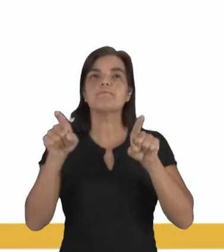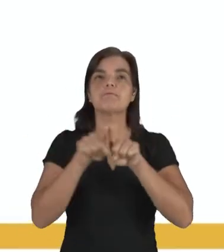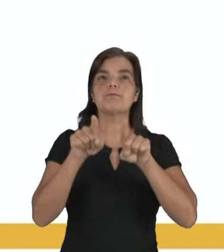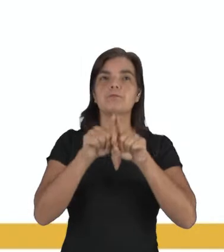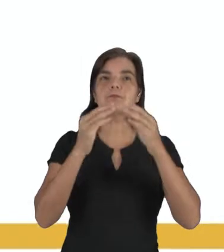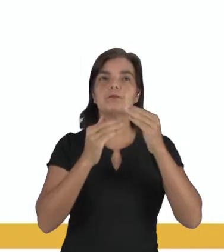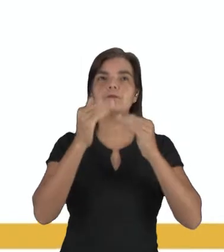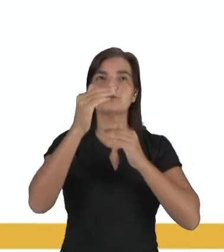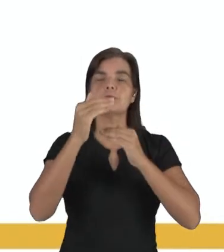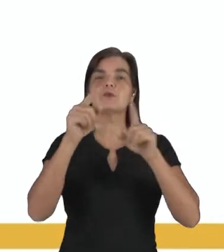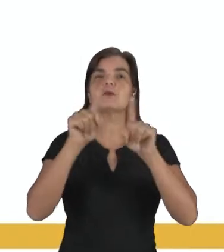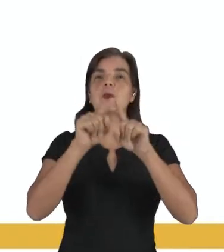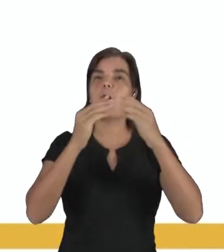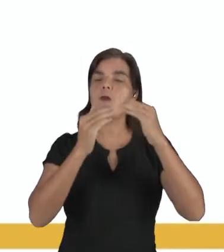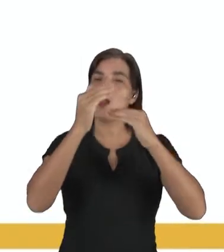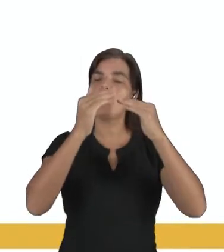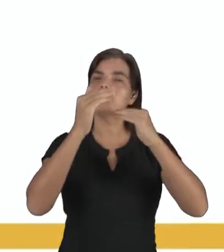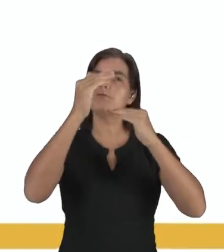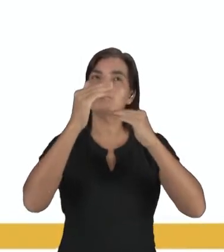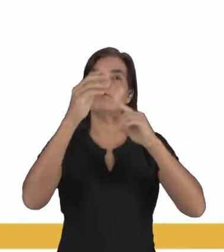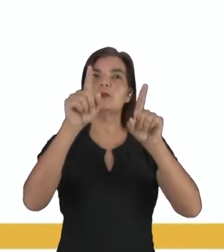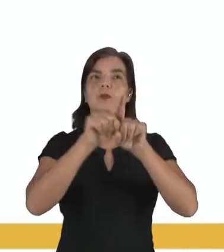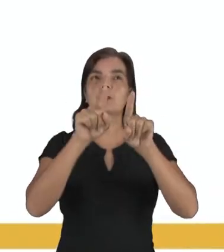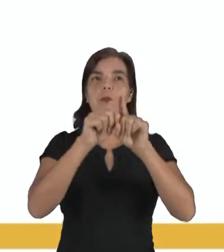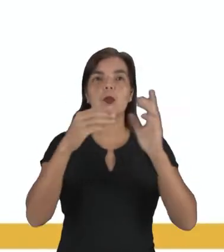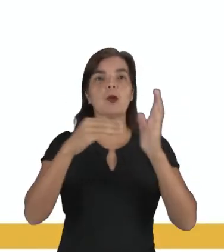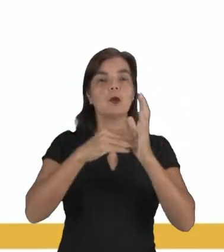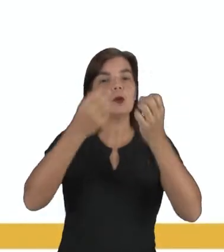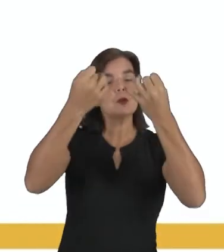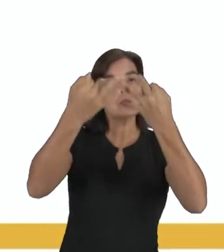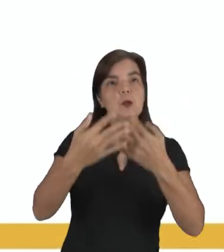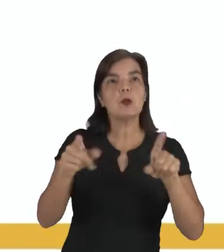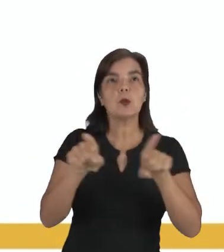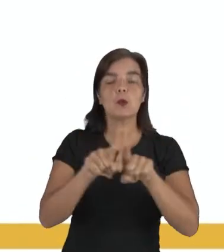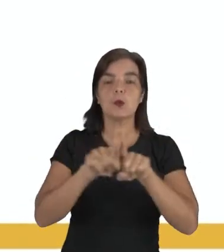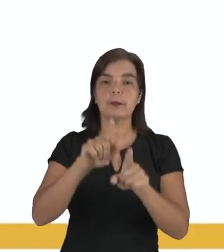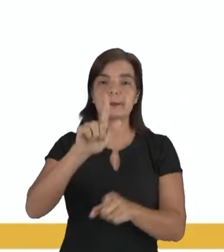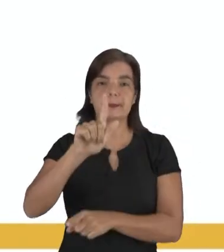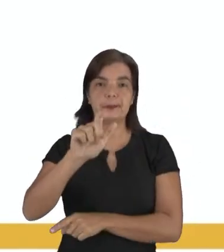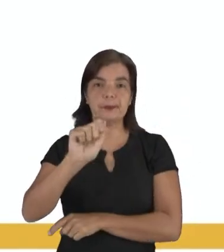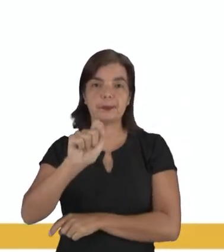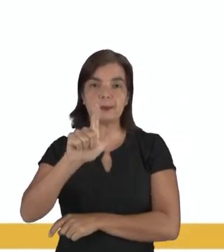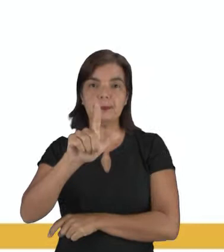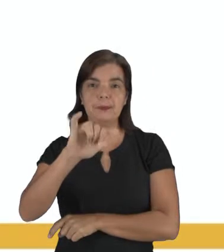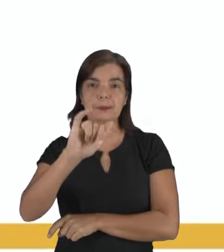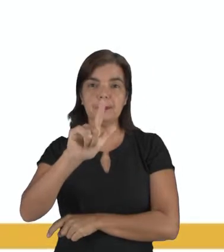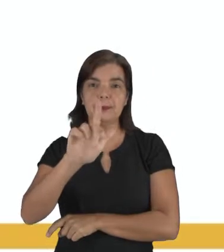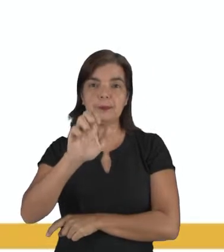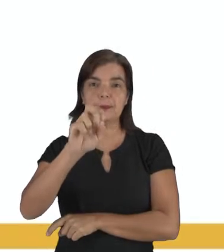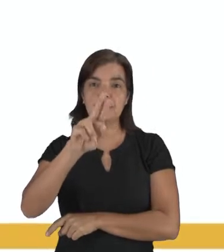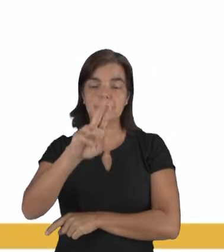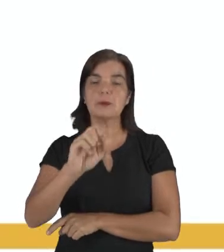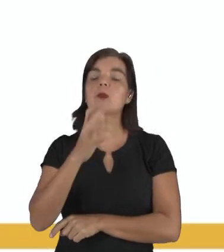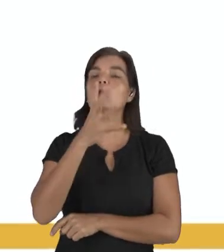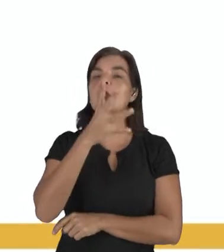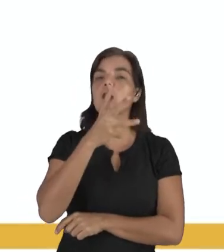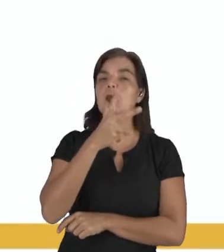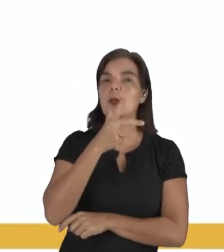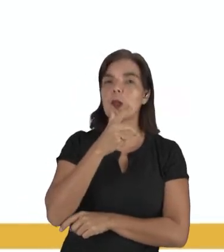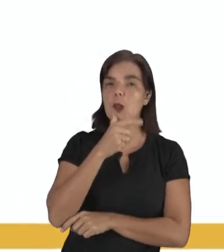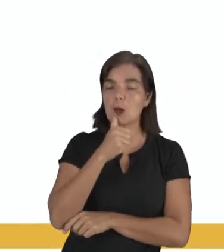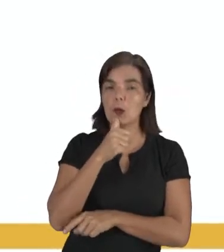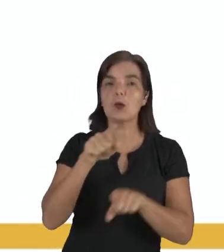Tycho Brahe, Kepler, Galileu Galilei, que é o que a gente quer falar deles hoje, para você ver quanto tempo ficou o